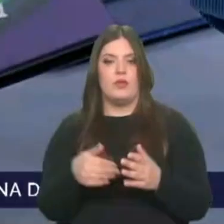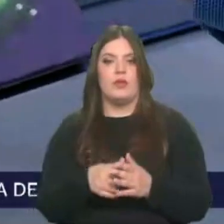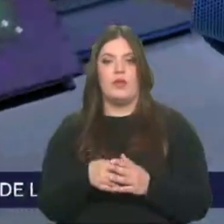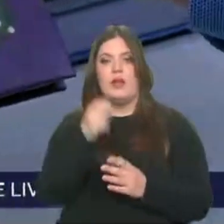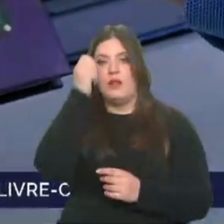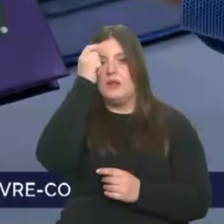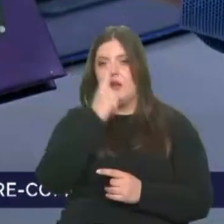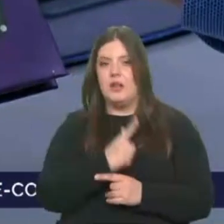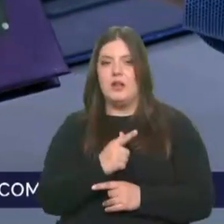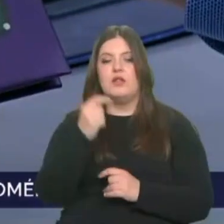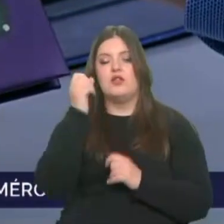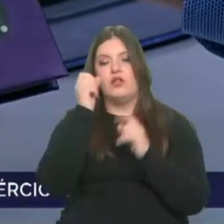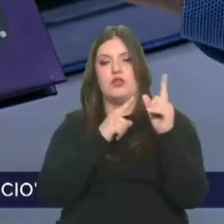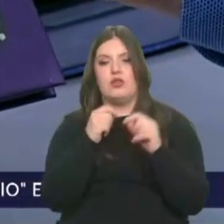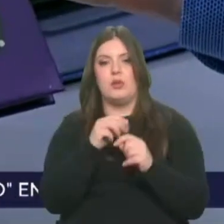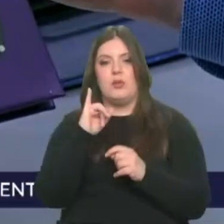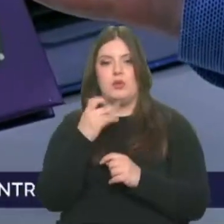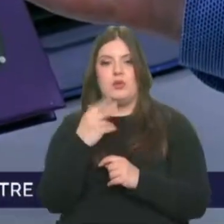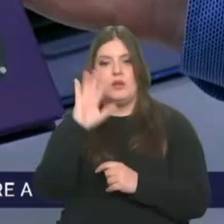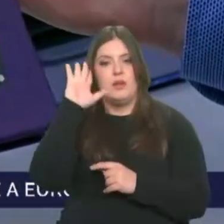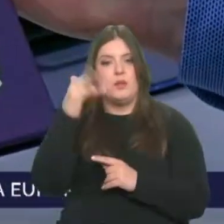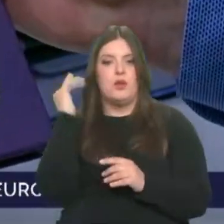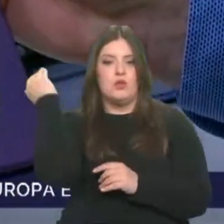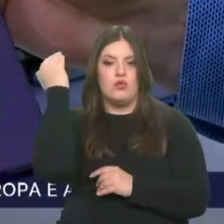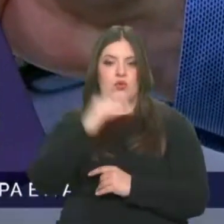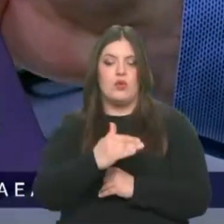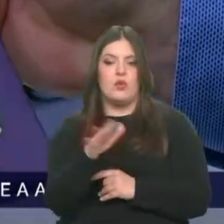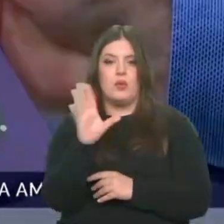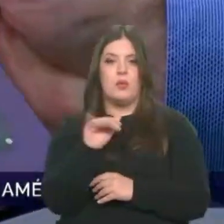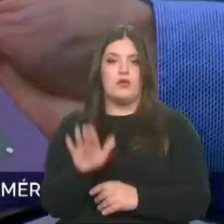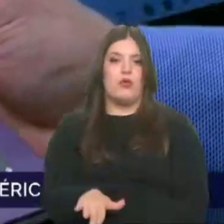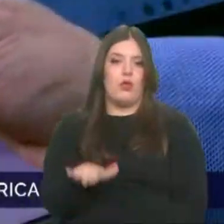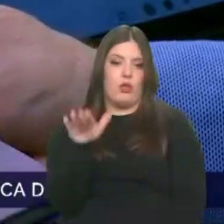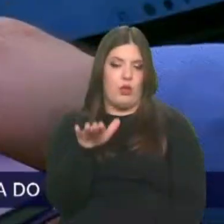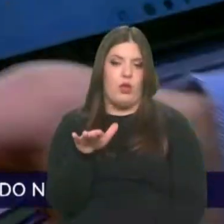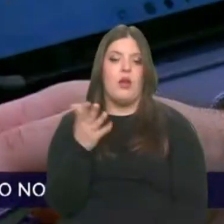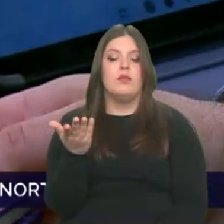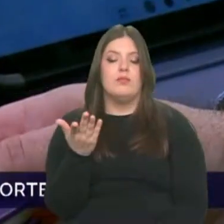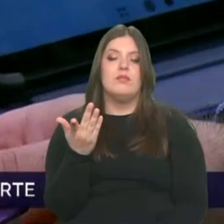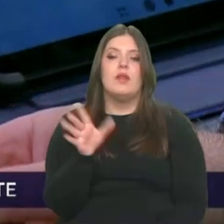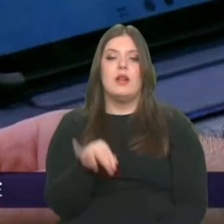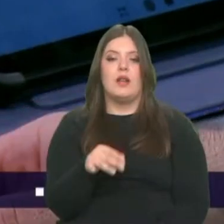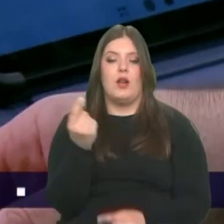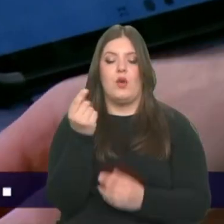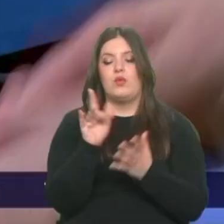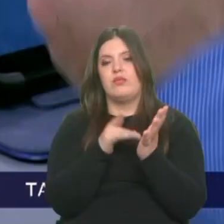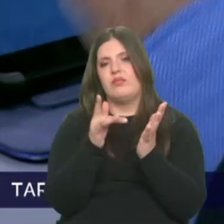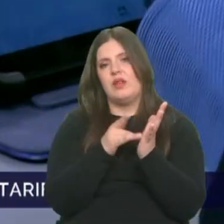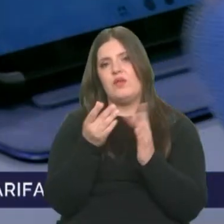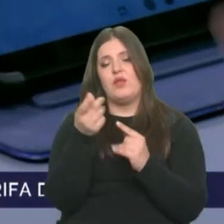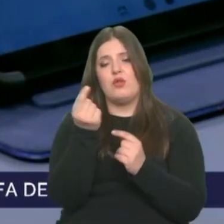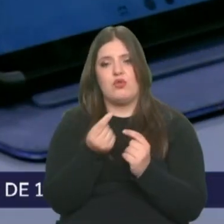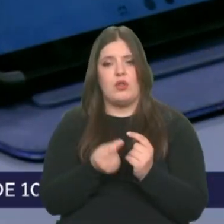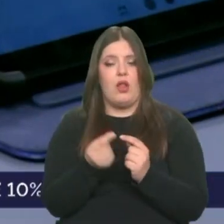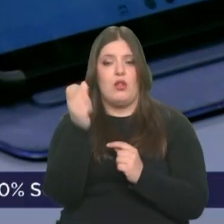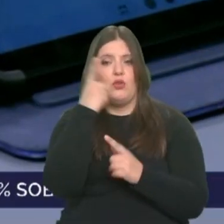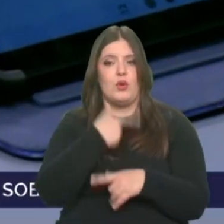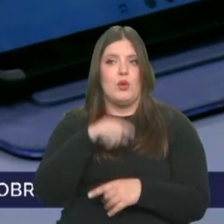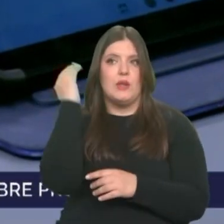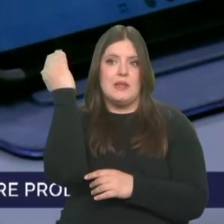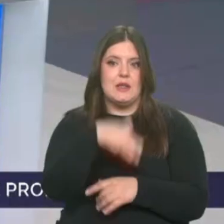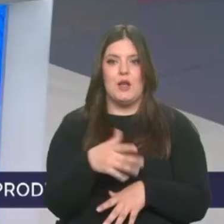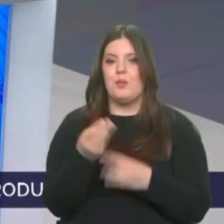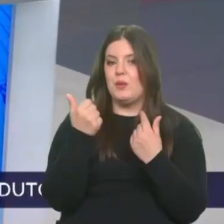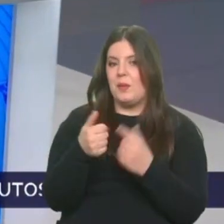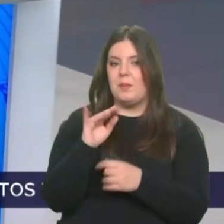das Estrelas, Mitologias e Sabedorias dos Céus. Para os mais pequenos, é um álbum ilustrado também da nossa própria história com o céu. Muito